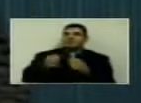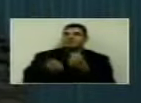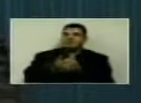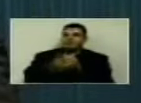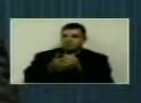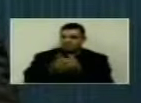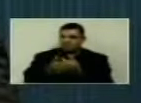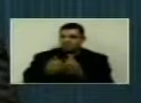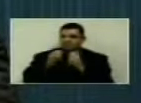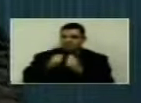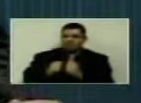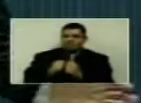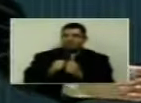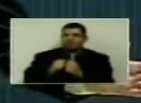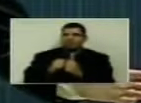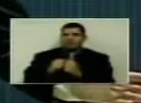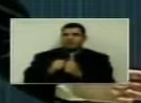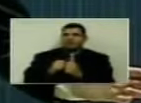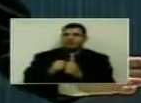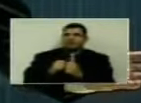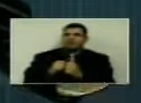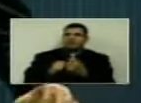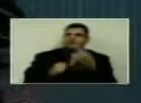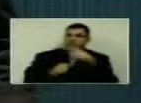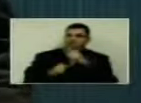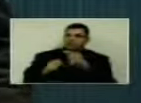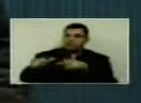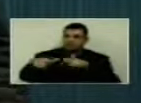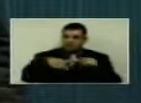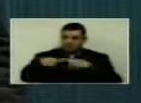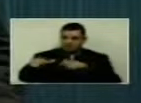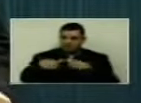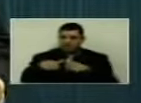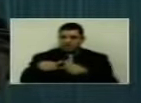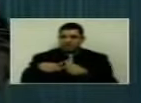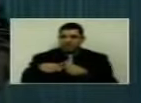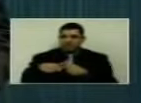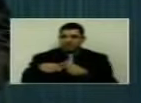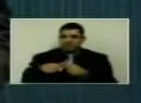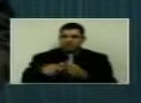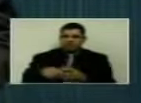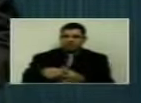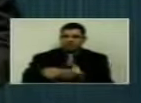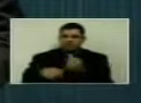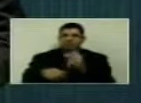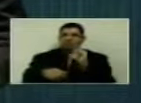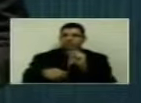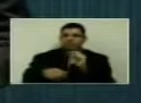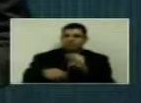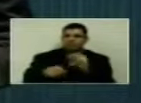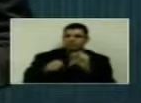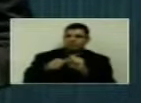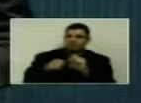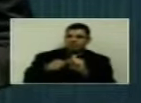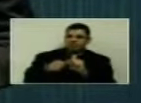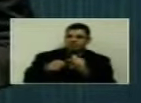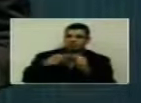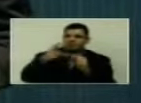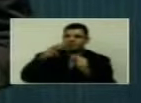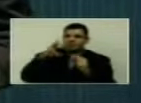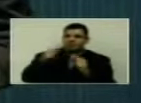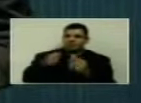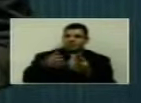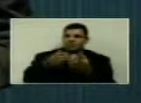castanha e que, portanto, obviamente, esses produtos serão adquiridos de quem produz no setor